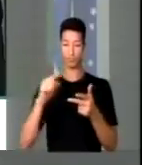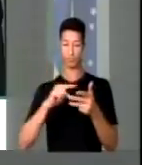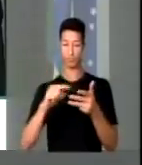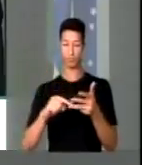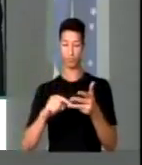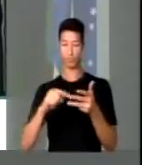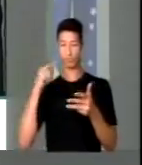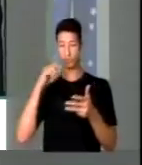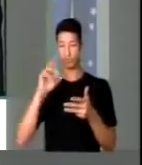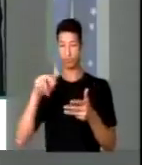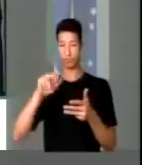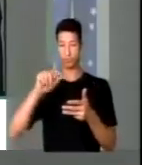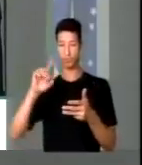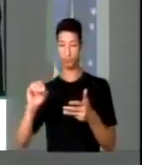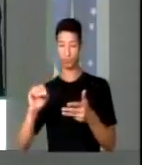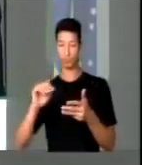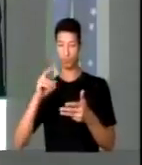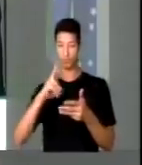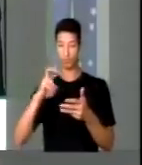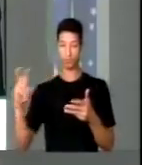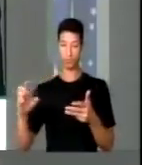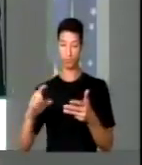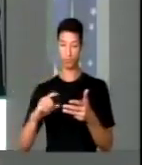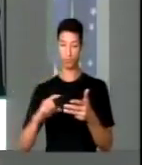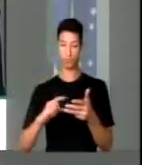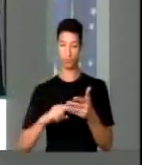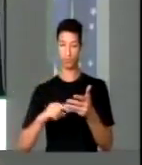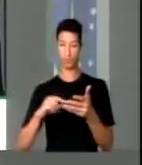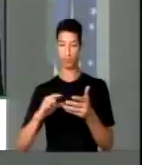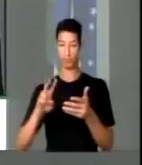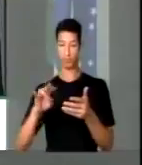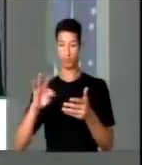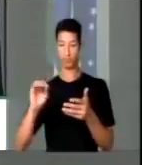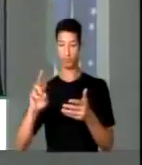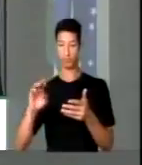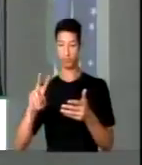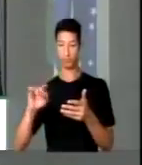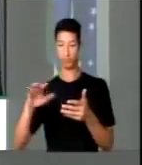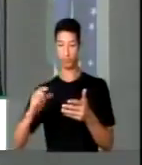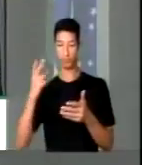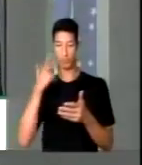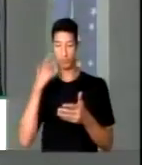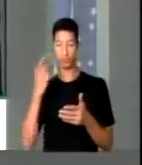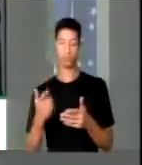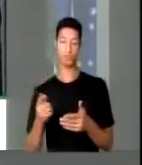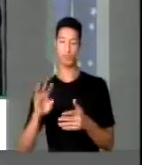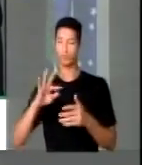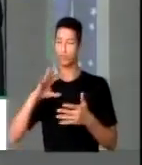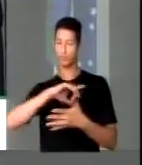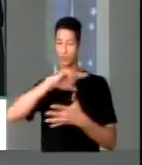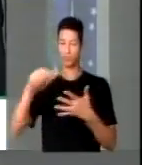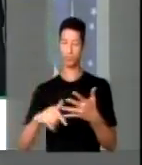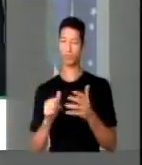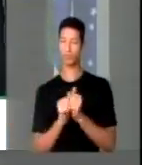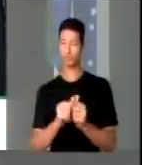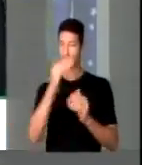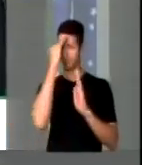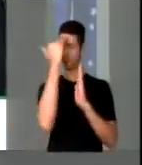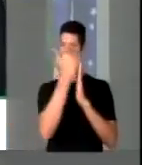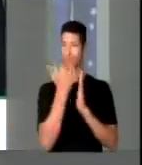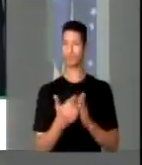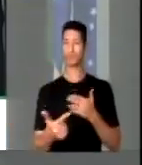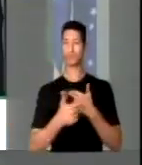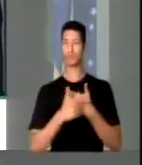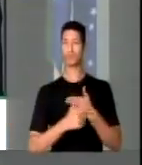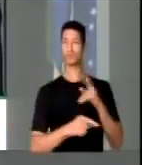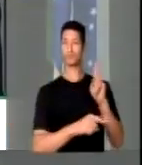Goiás, deputado Ronaldo Benedetti, de Santa Catarina e deputado Vitor Valim, do Ceará. Todos cumpriram o seu